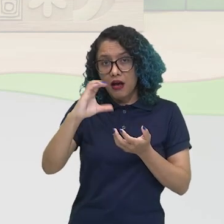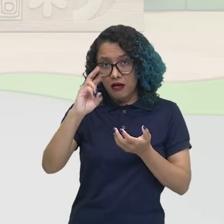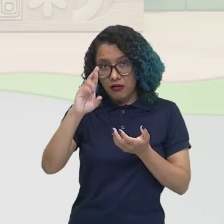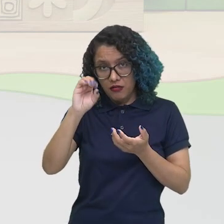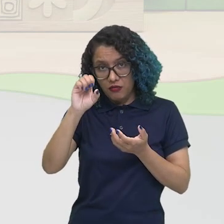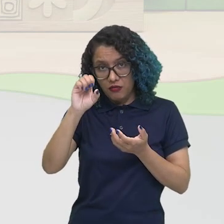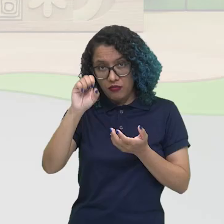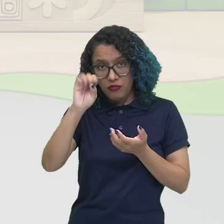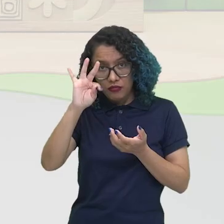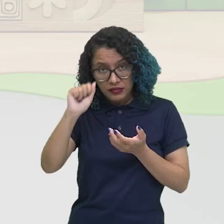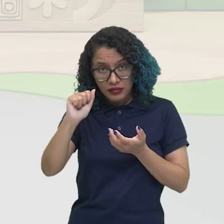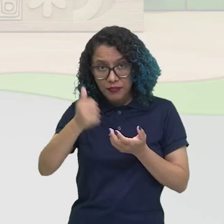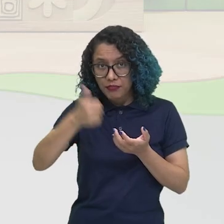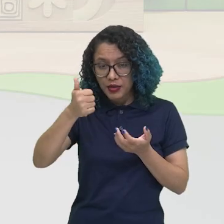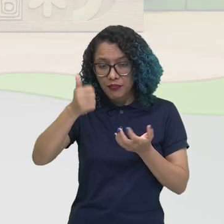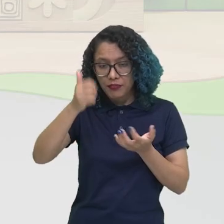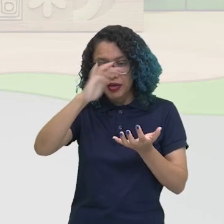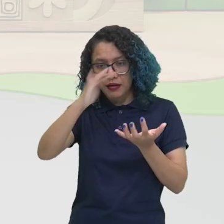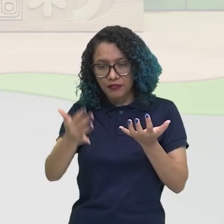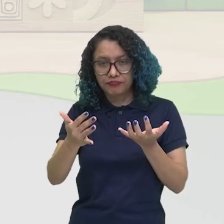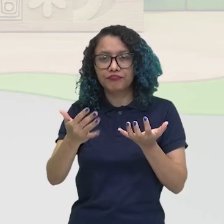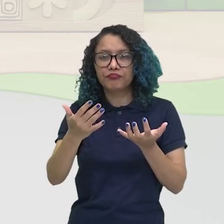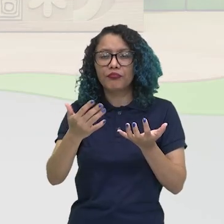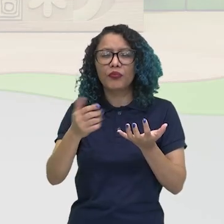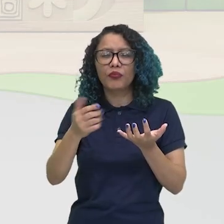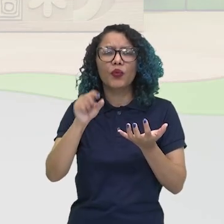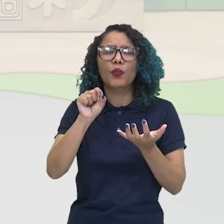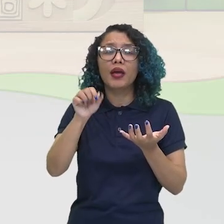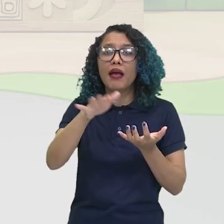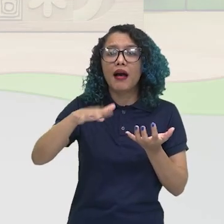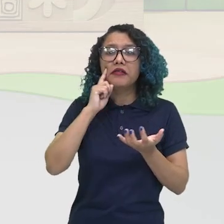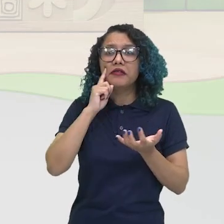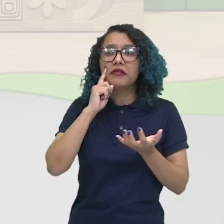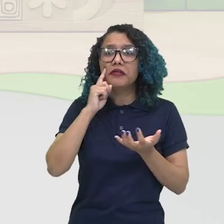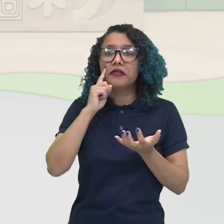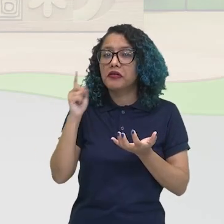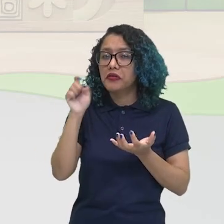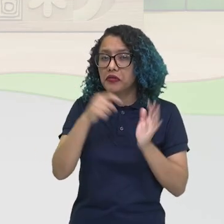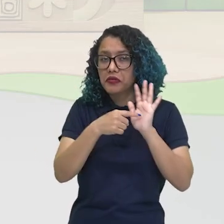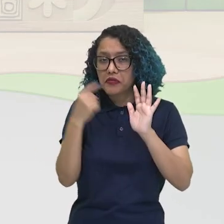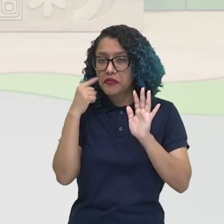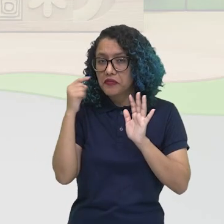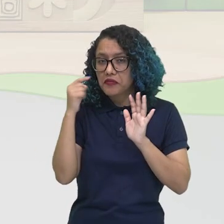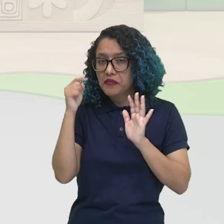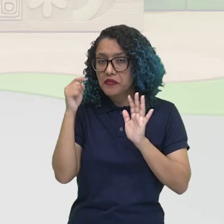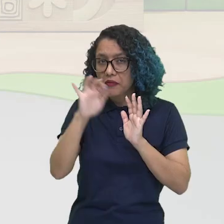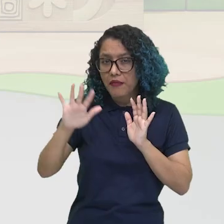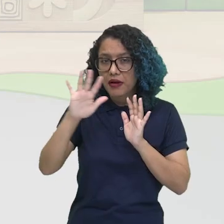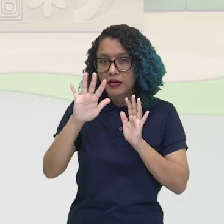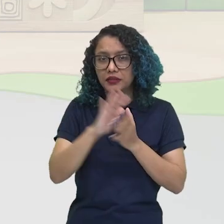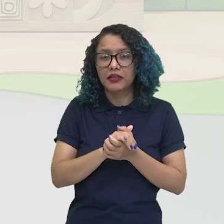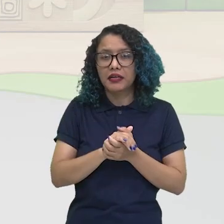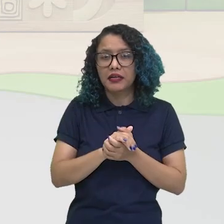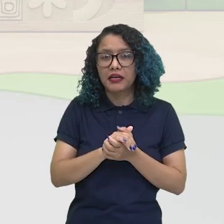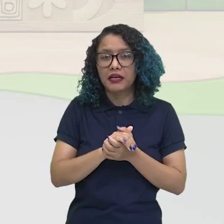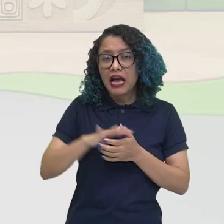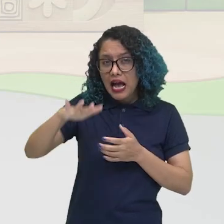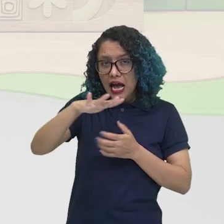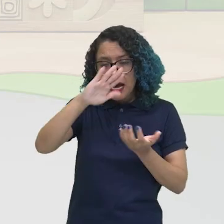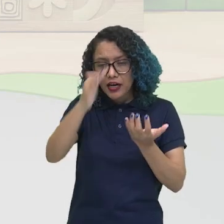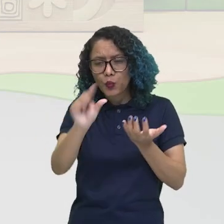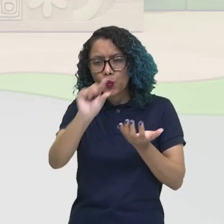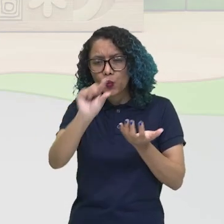terrestre, certo? Que representa, que é ali, olha na nossa imagem, a parte mais